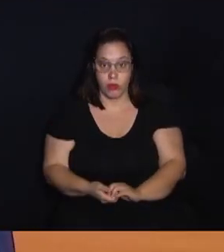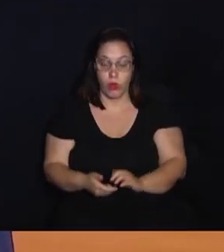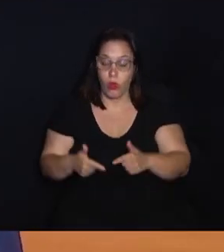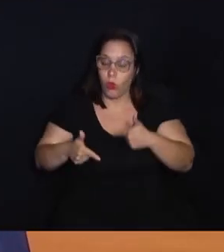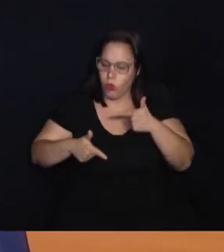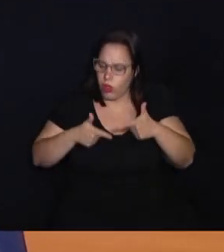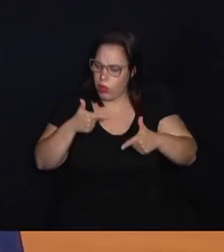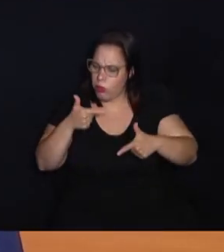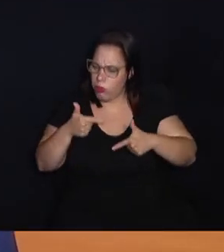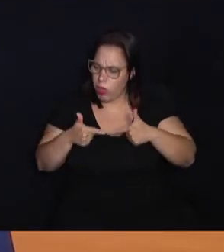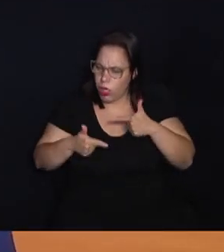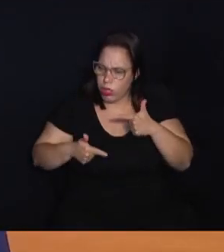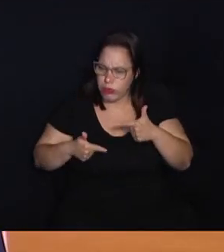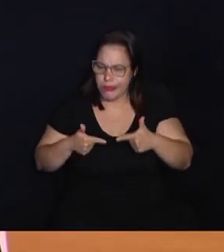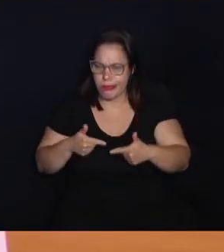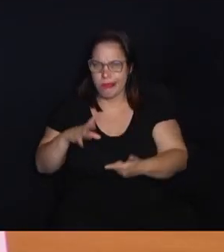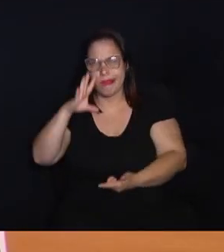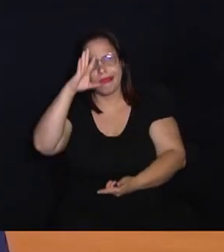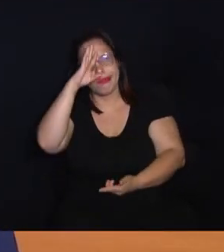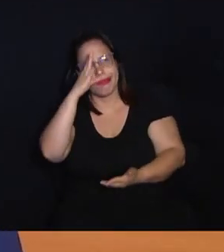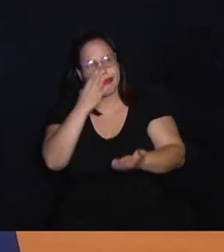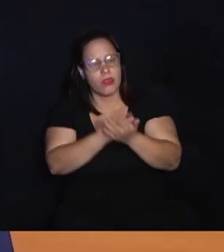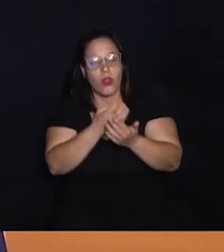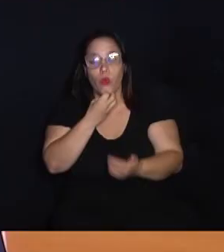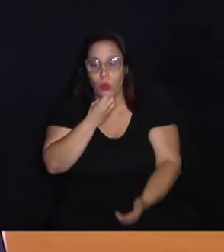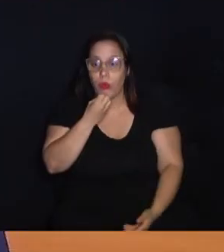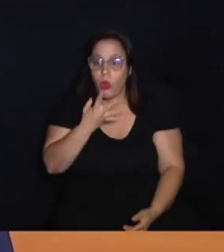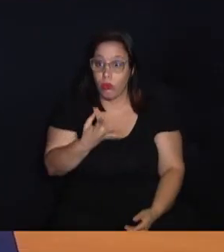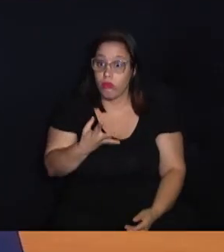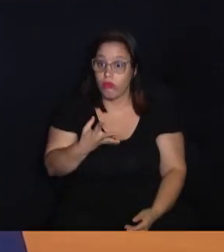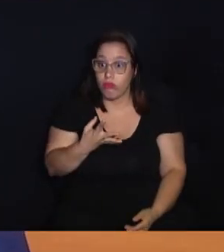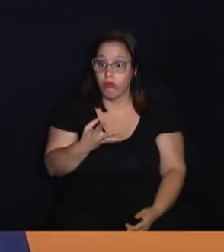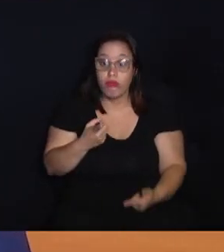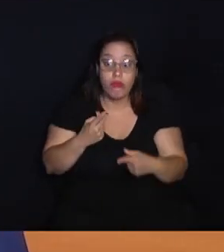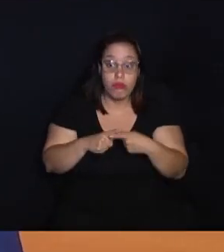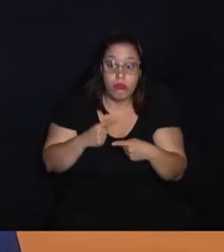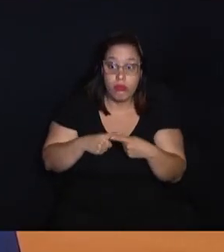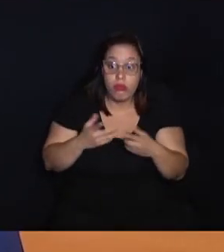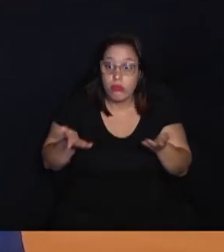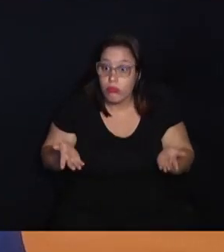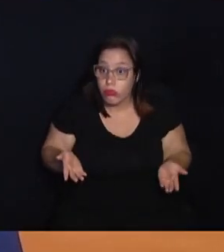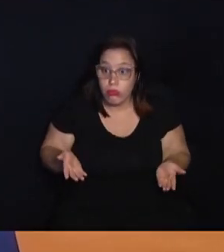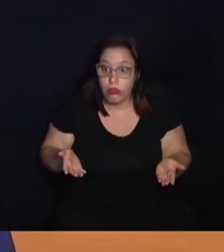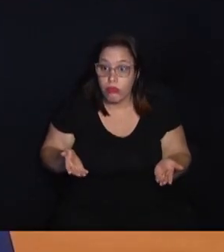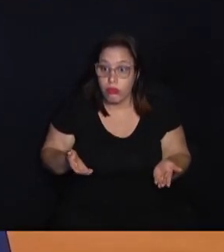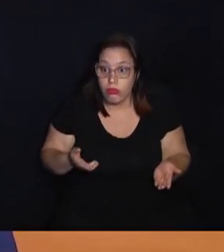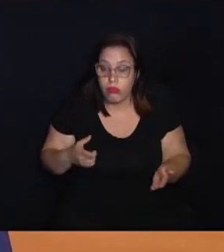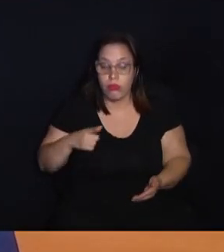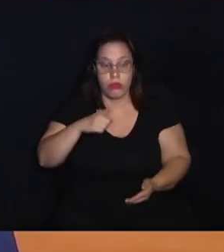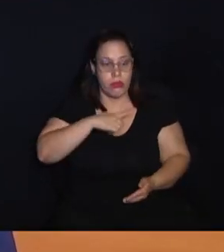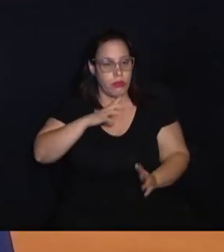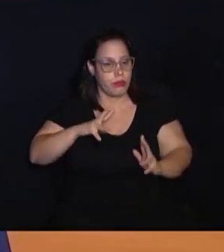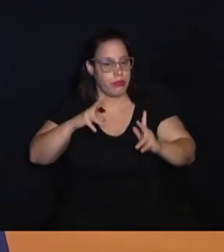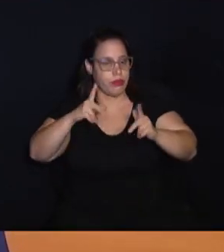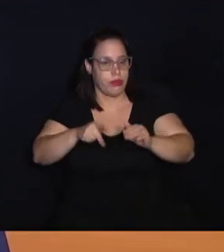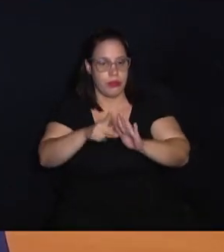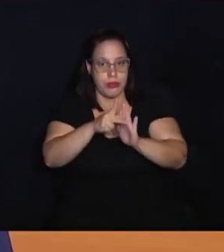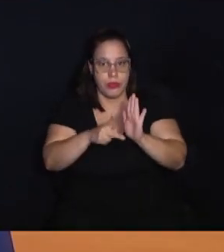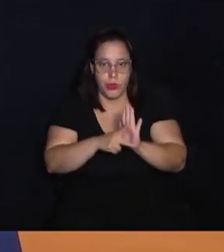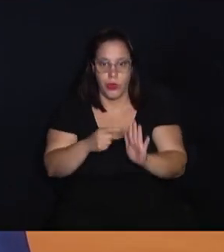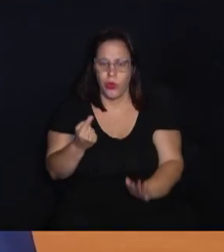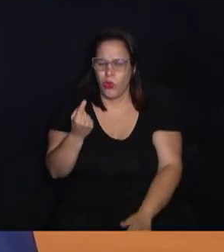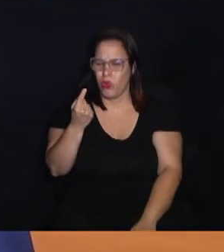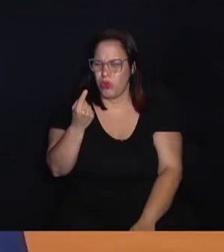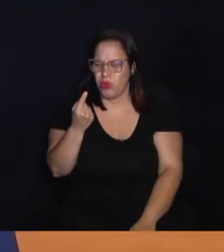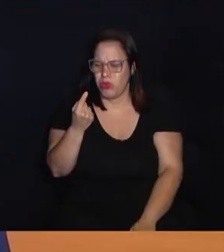trabalho que eu acredito que foi muito bom, porque nós tivemos de todos esses projetos apenas um